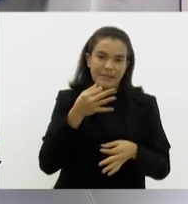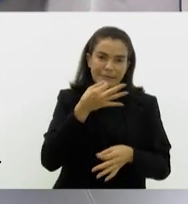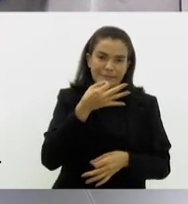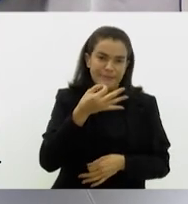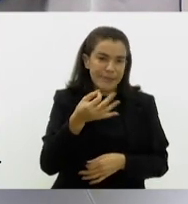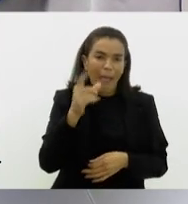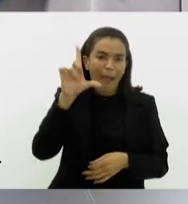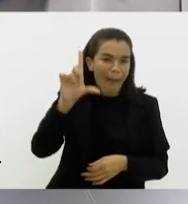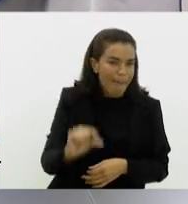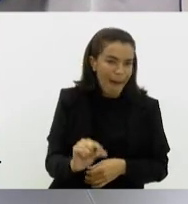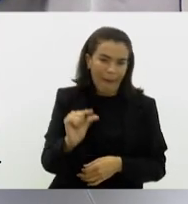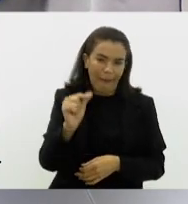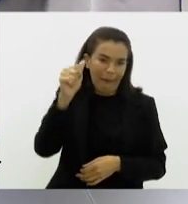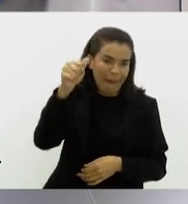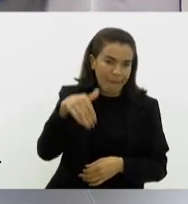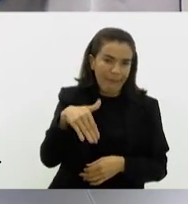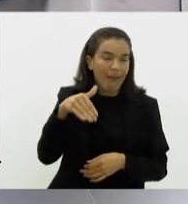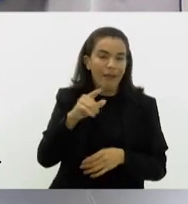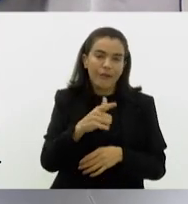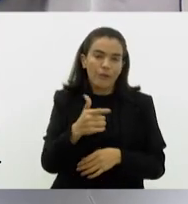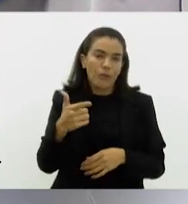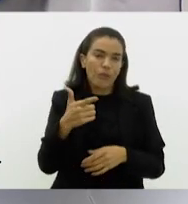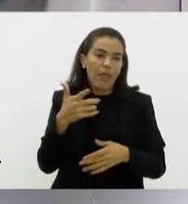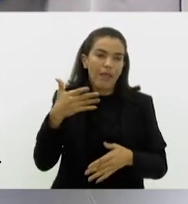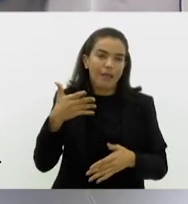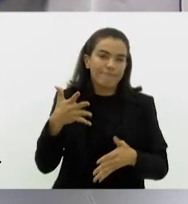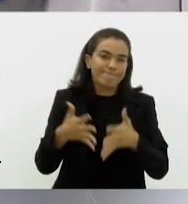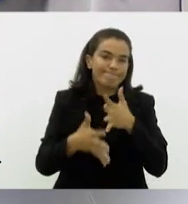extremamente barato, não causa um impacto tão